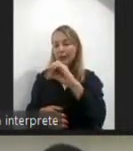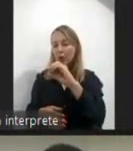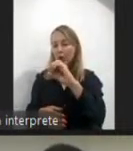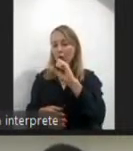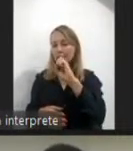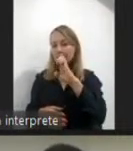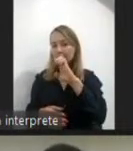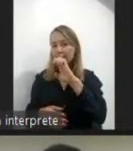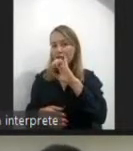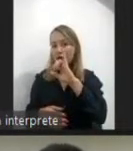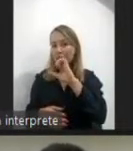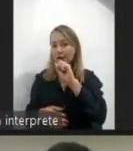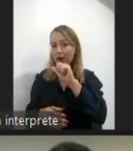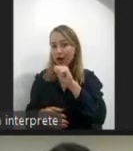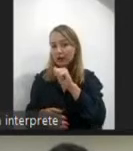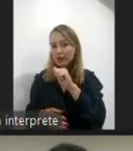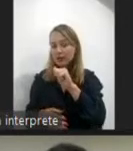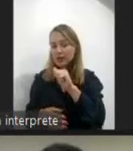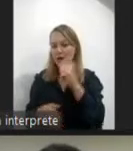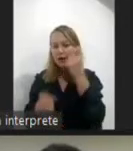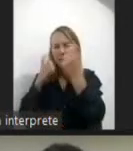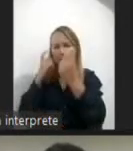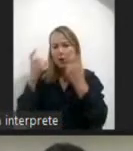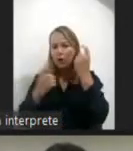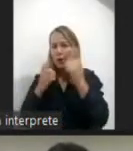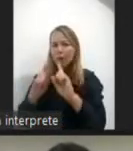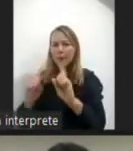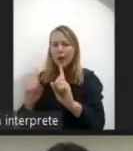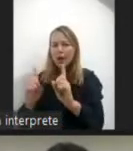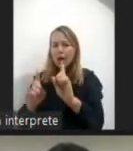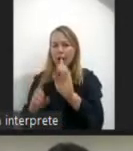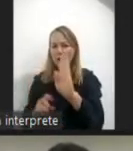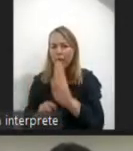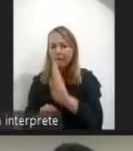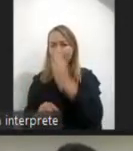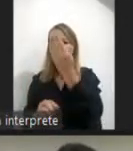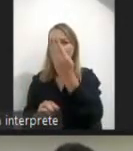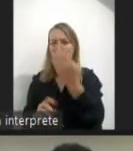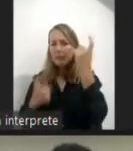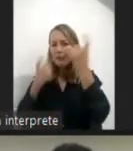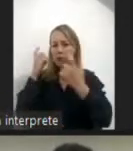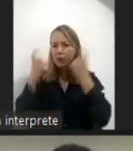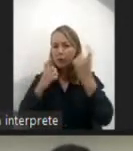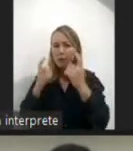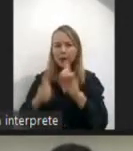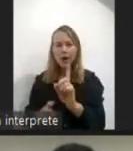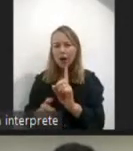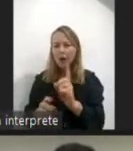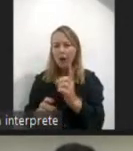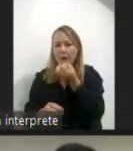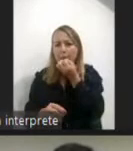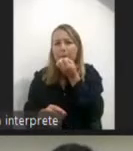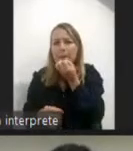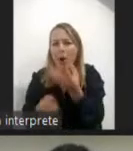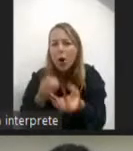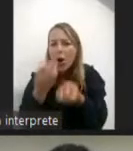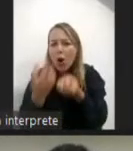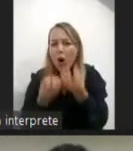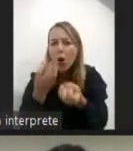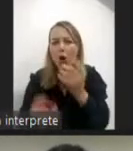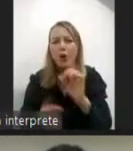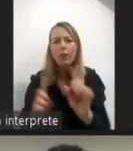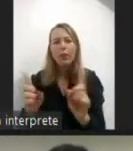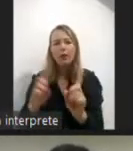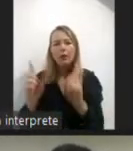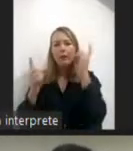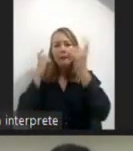ele não se preocupa com encenações. Ele não se preocupa com bondade. Deus não está se preocupando